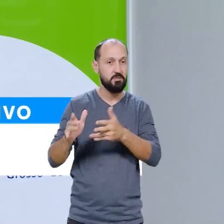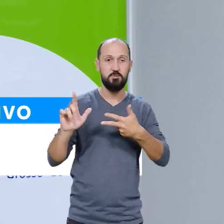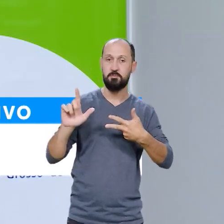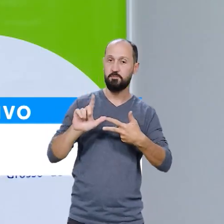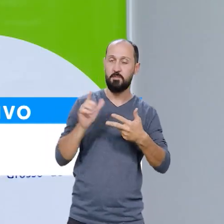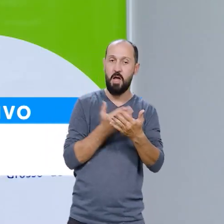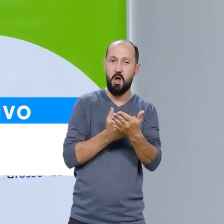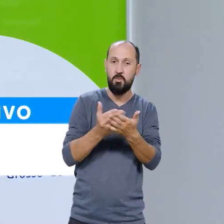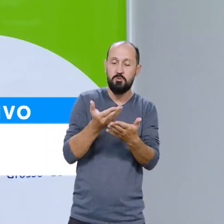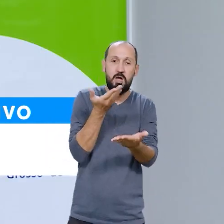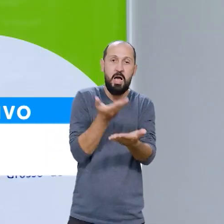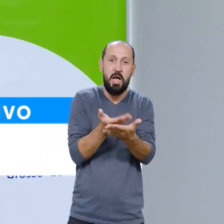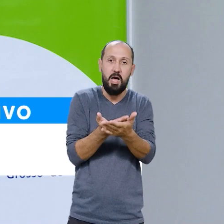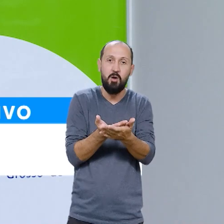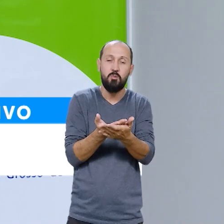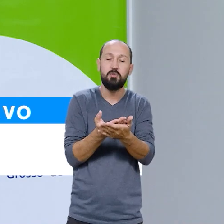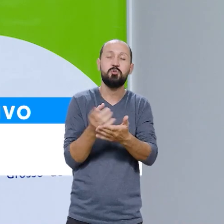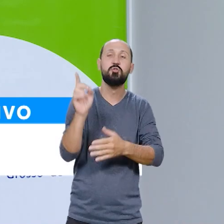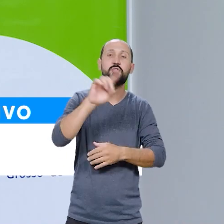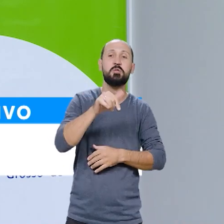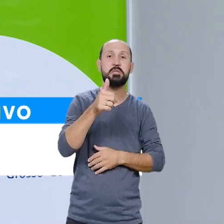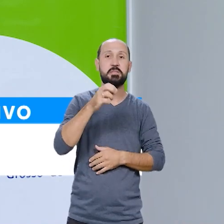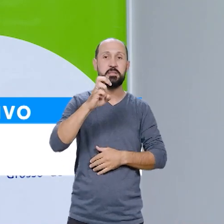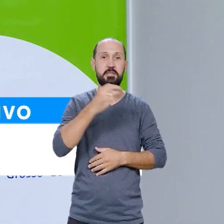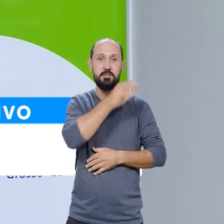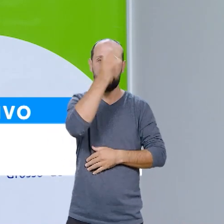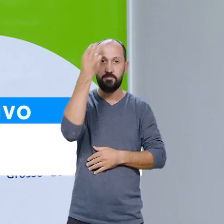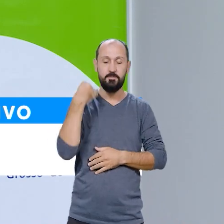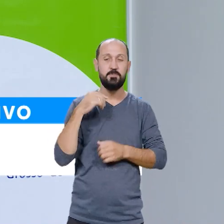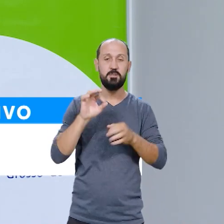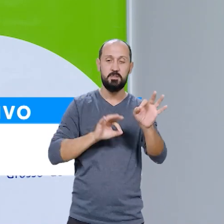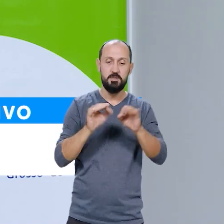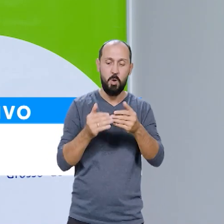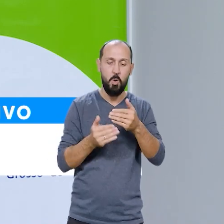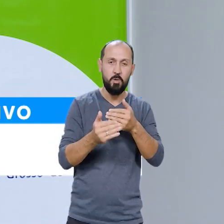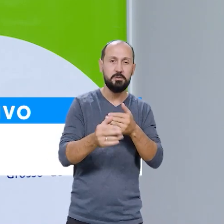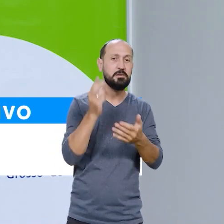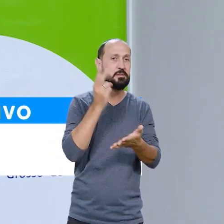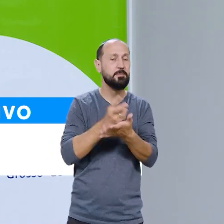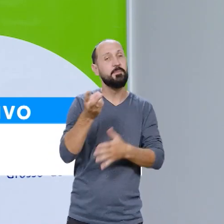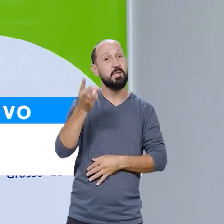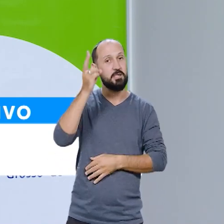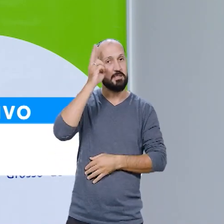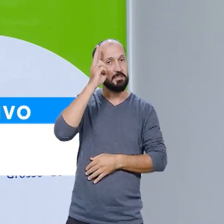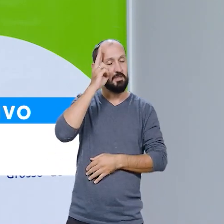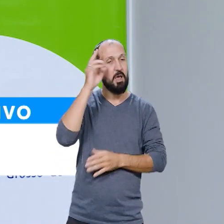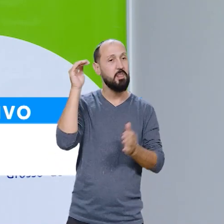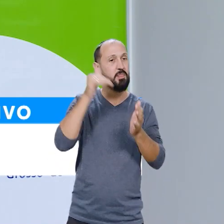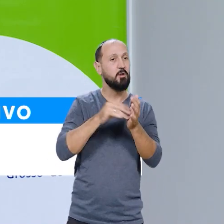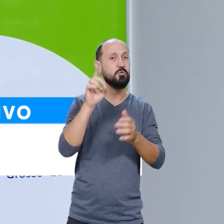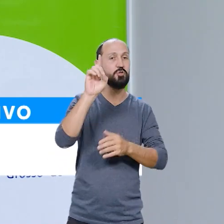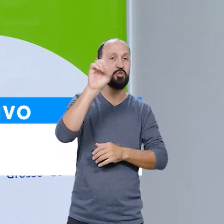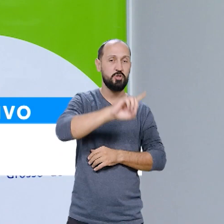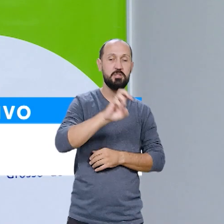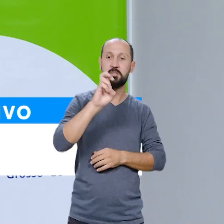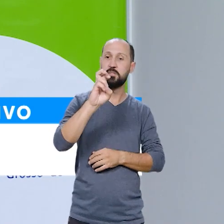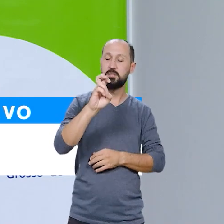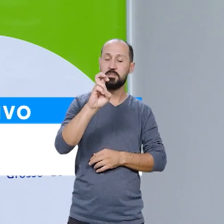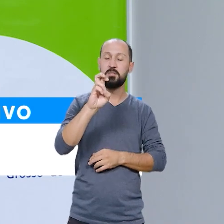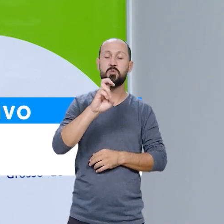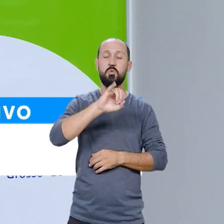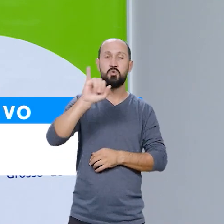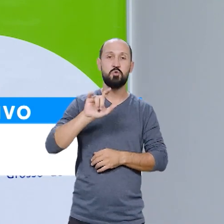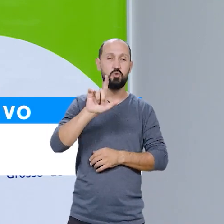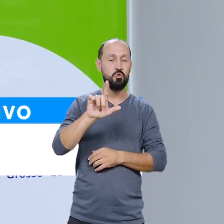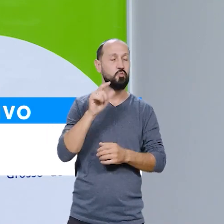As aulas tiveram início no dia 15 de maio e serão realizadas todas as segundas-feiras até o dia 5 de junho. De acordo